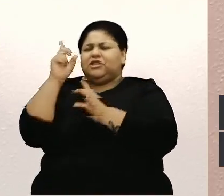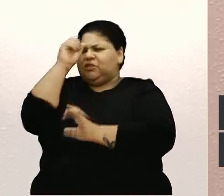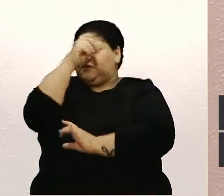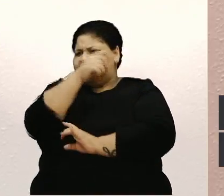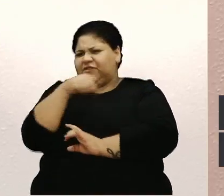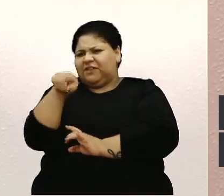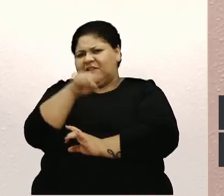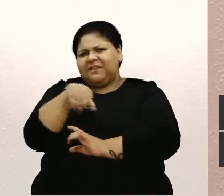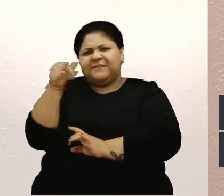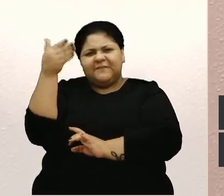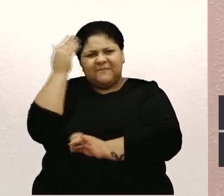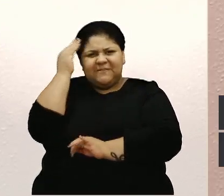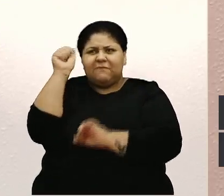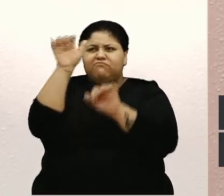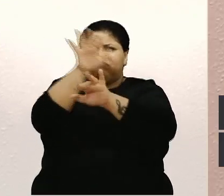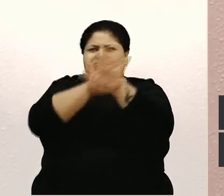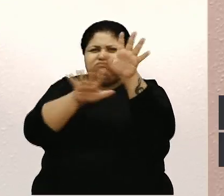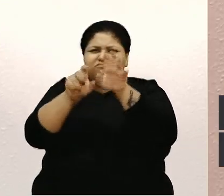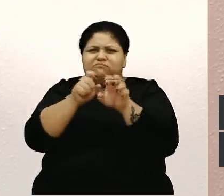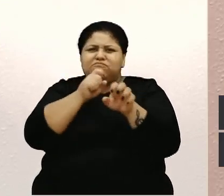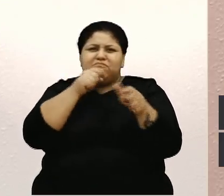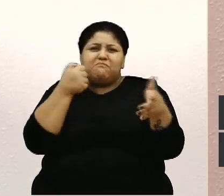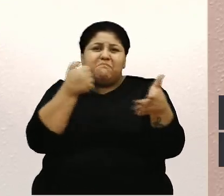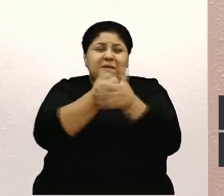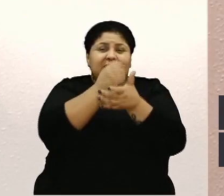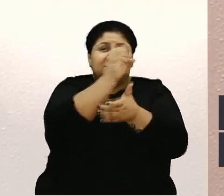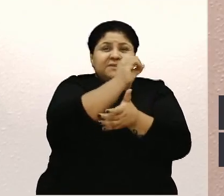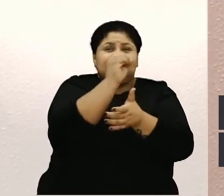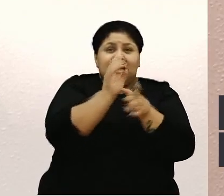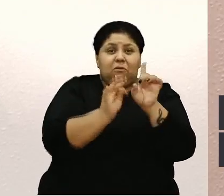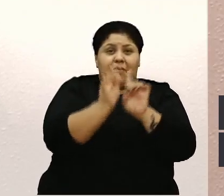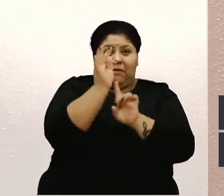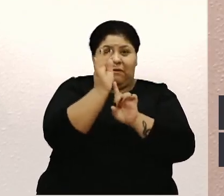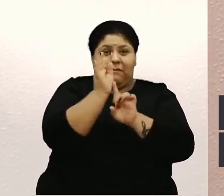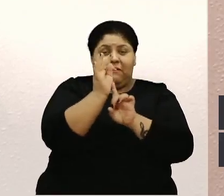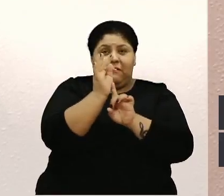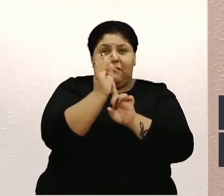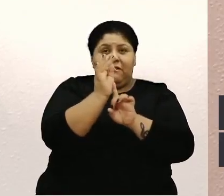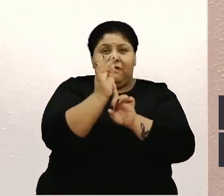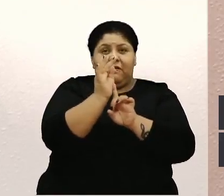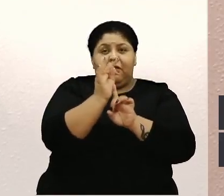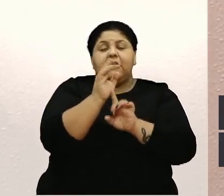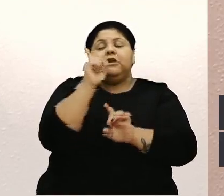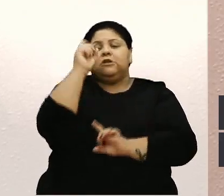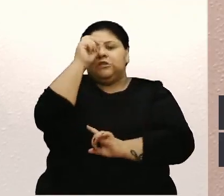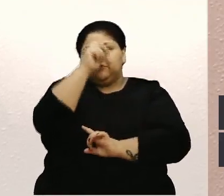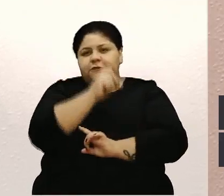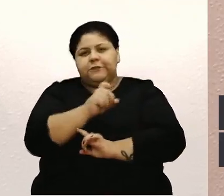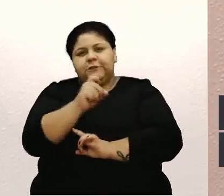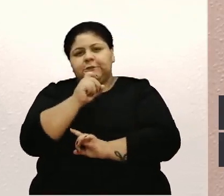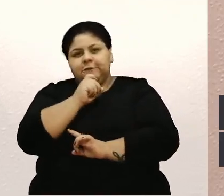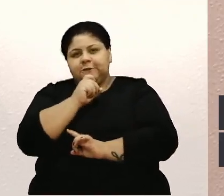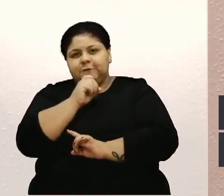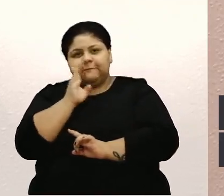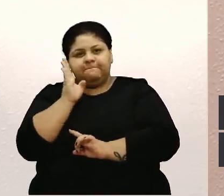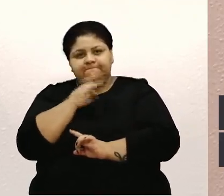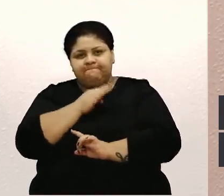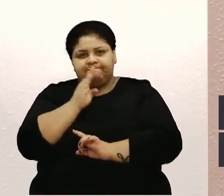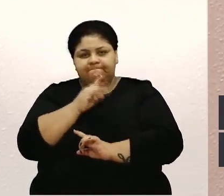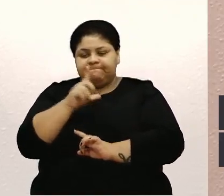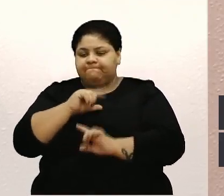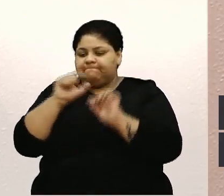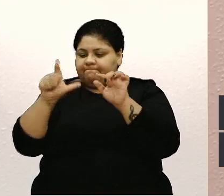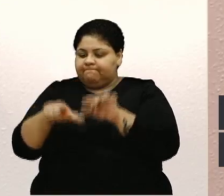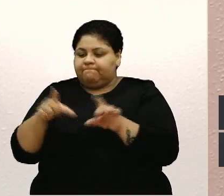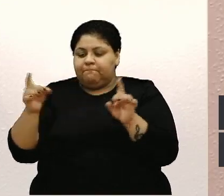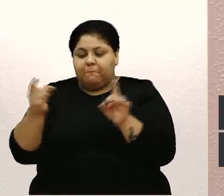também aqui no inverno chega perto de 0 grau. Então é difícil tanto no verão quanto no inverno se nós não tivermos um local apropriado